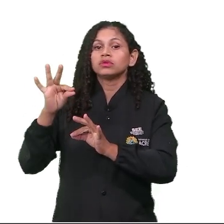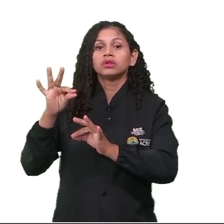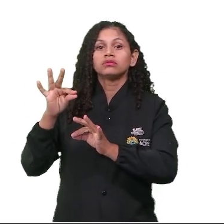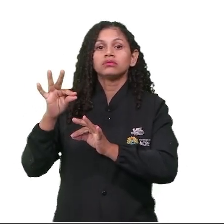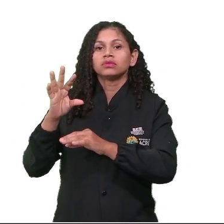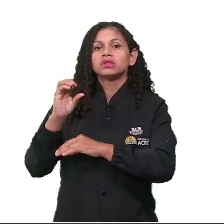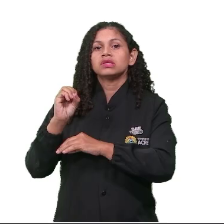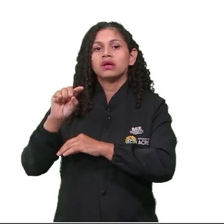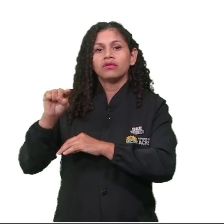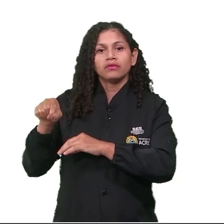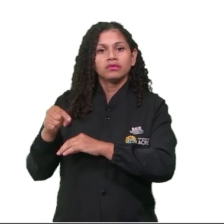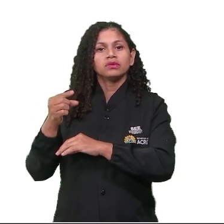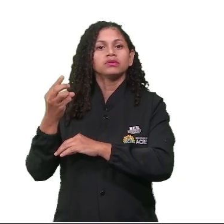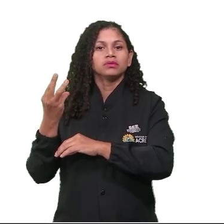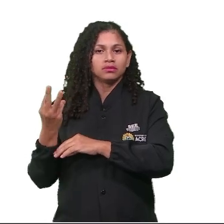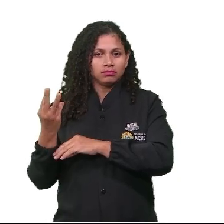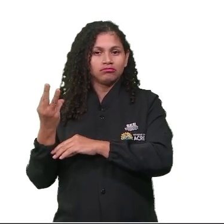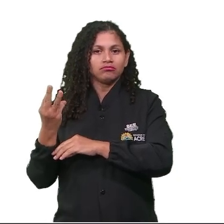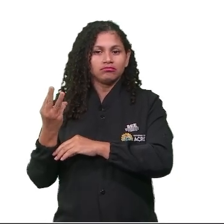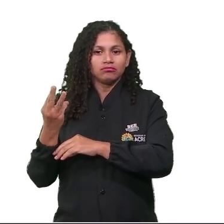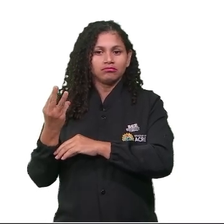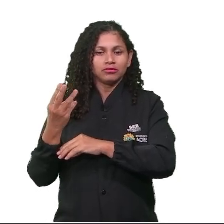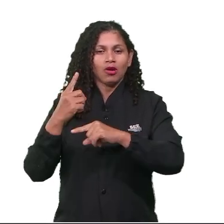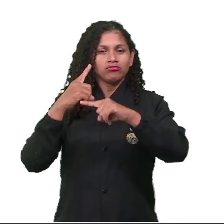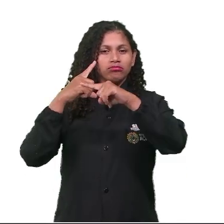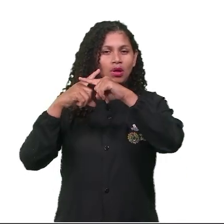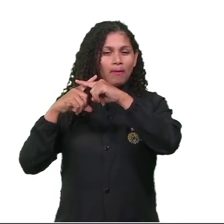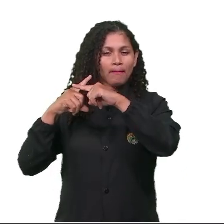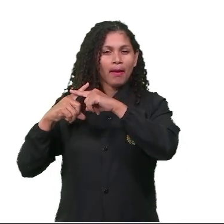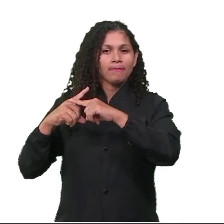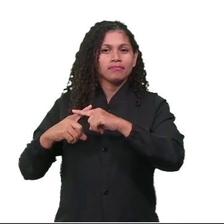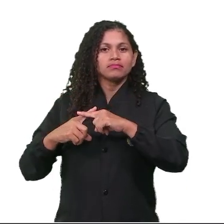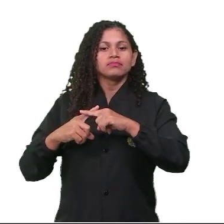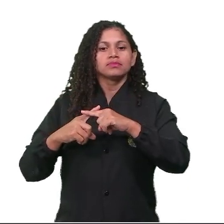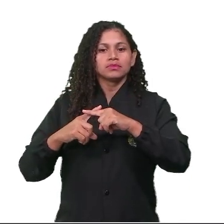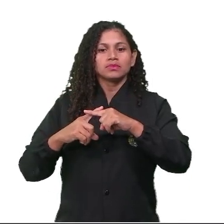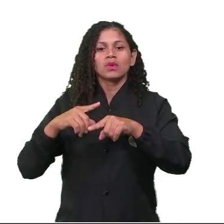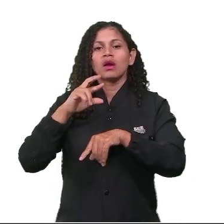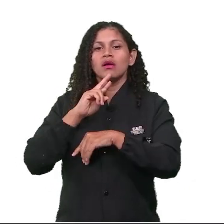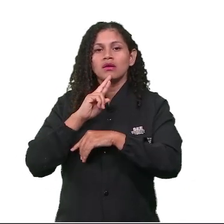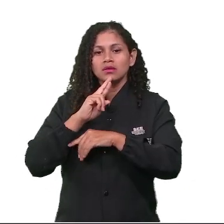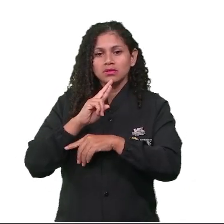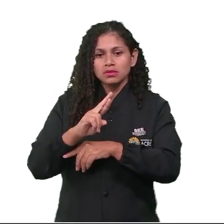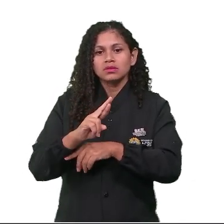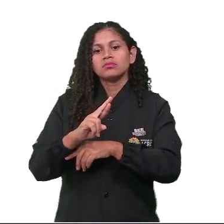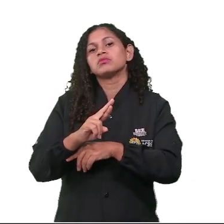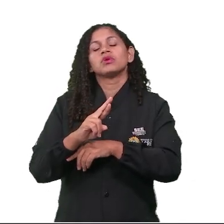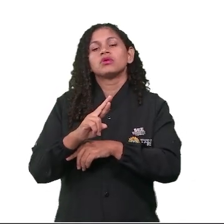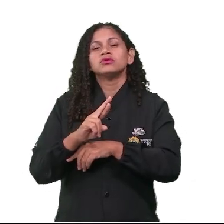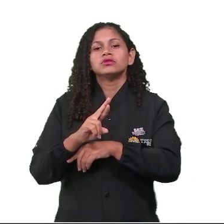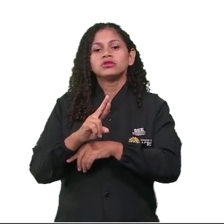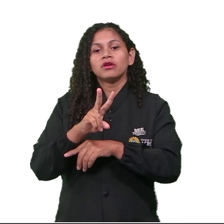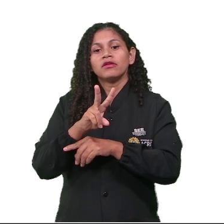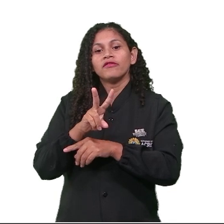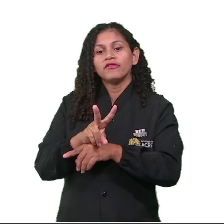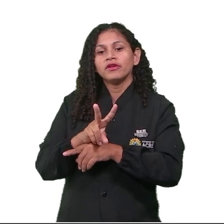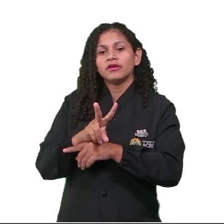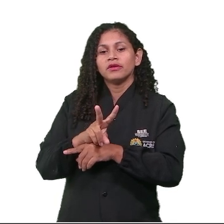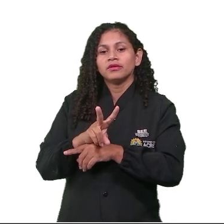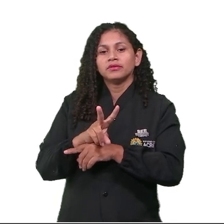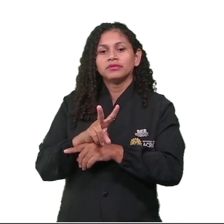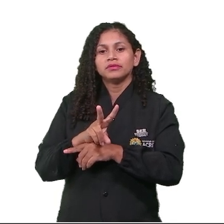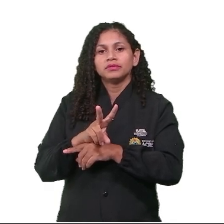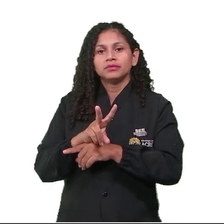0,3. Se a gente faz essa conta, eu vou ter exatamente aí qual que é o volume da caixa. E se nós